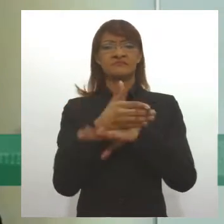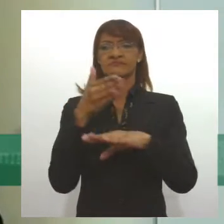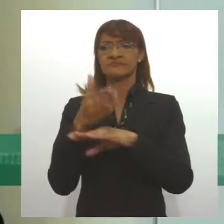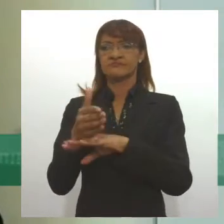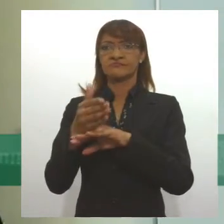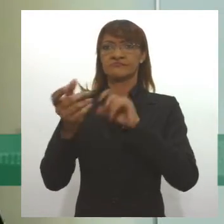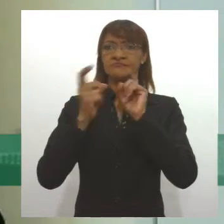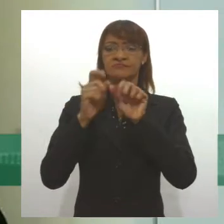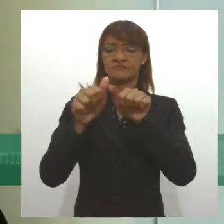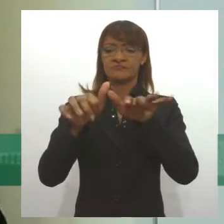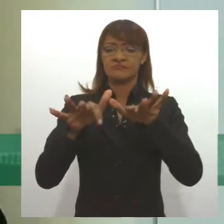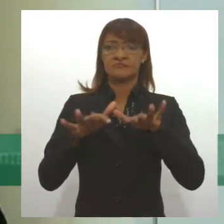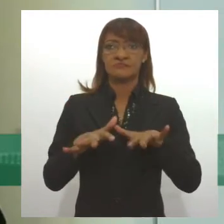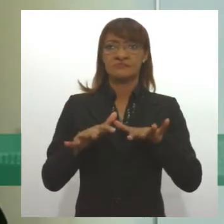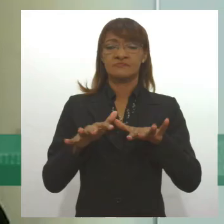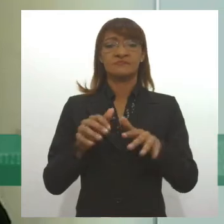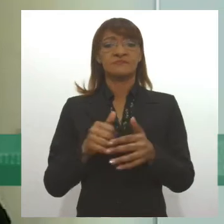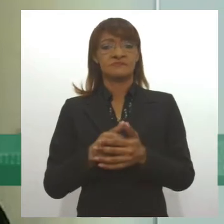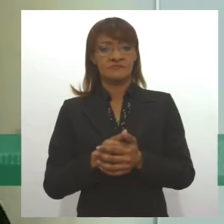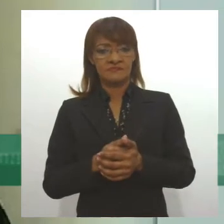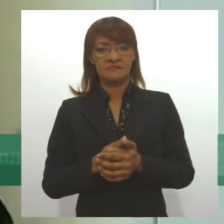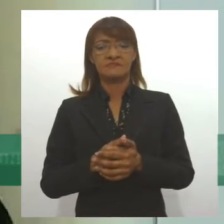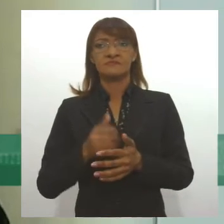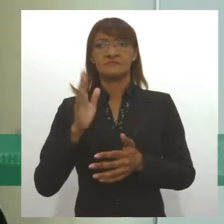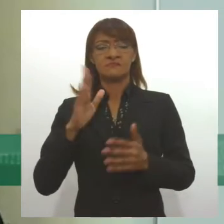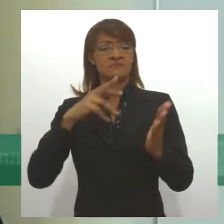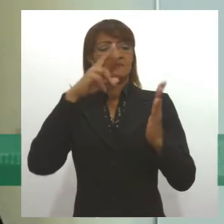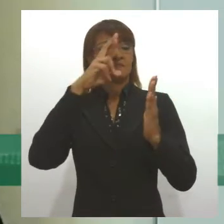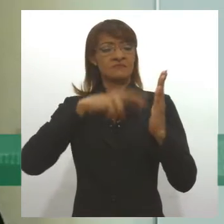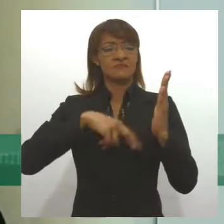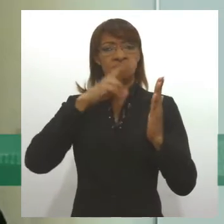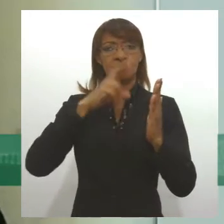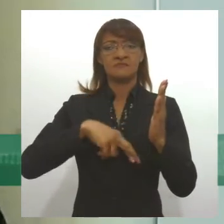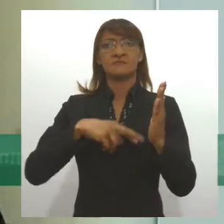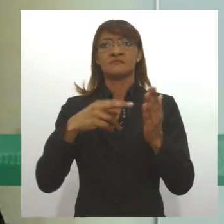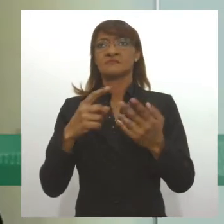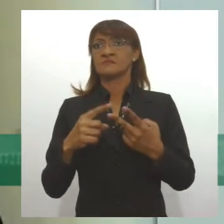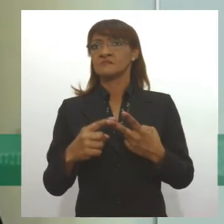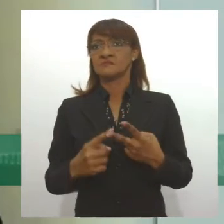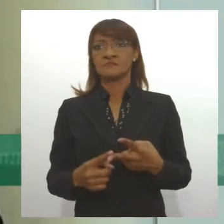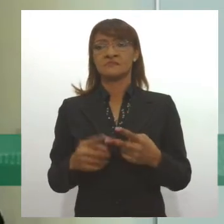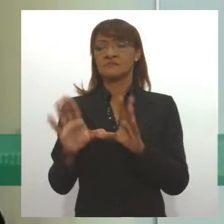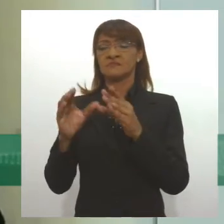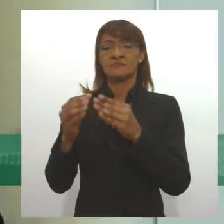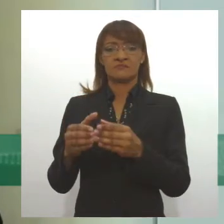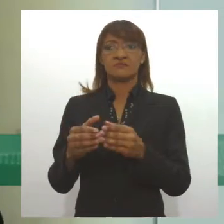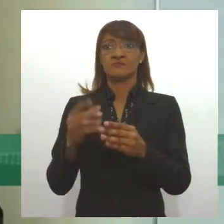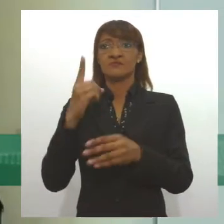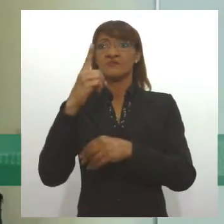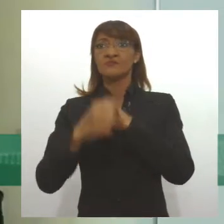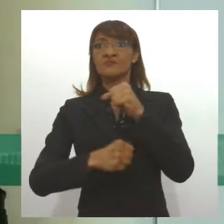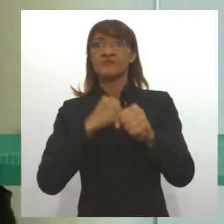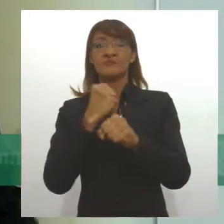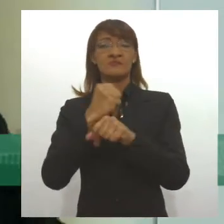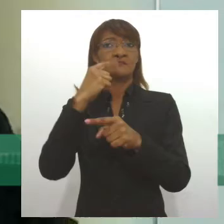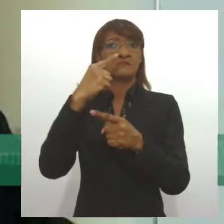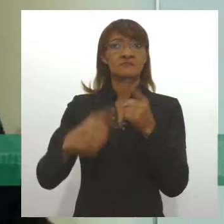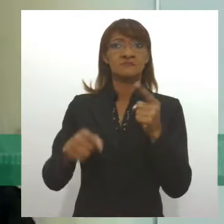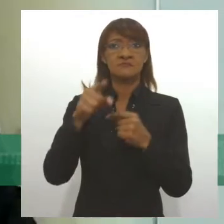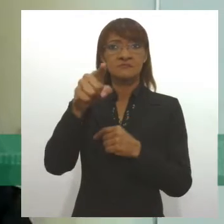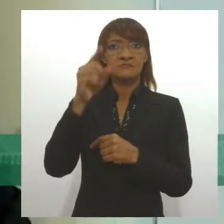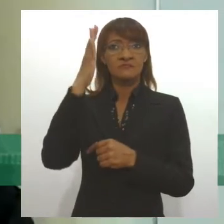públicas, Clássico, várias, né, como relator, na comissão especial, trabalhamos um ano e meio, para você